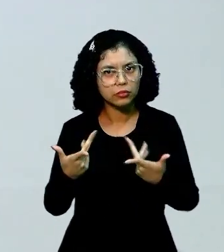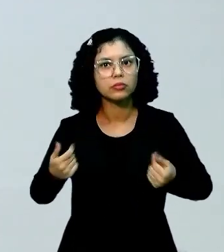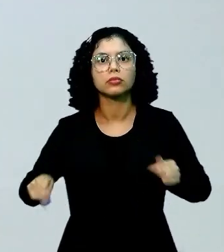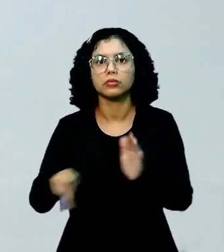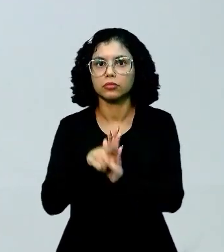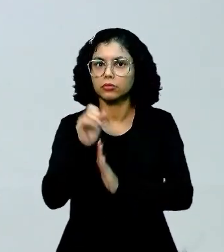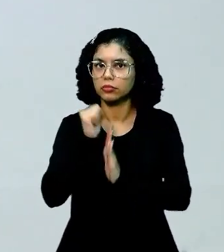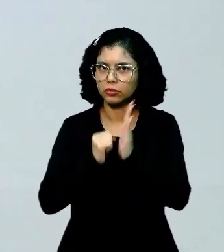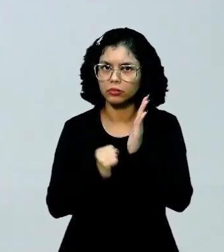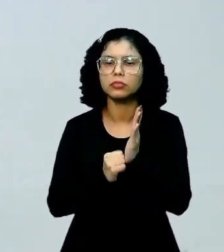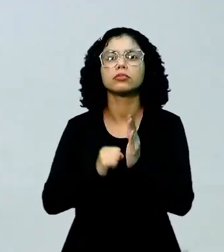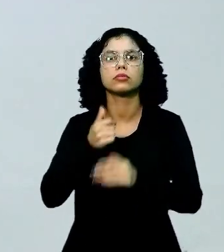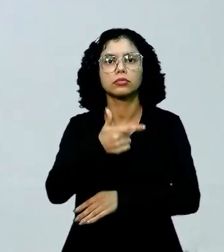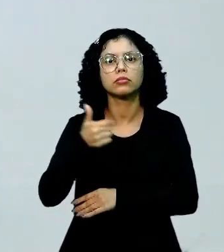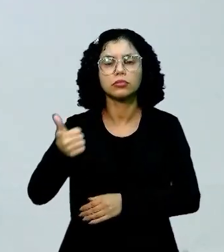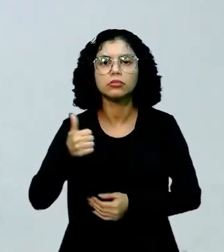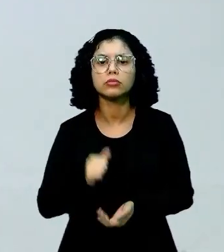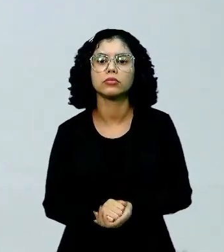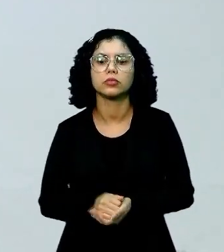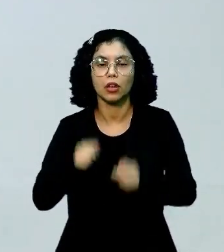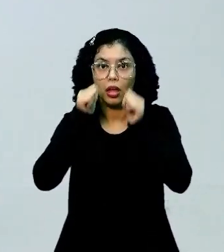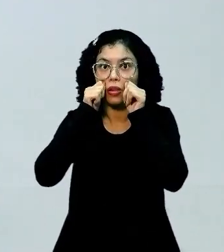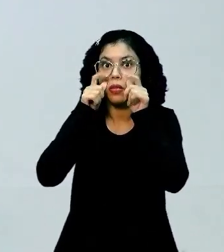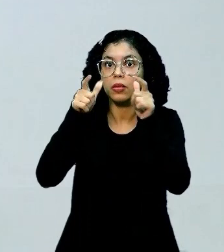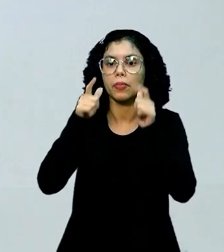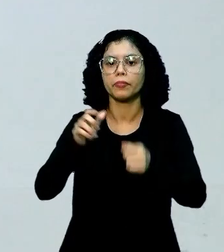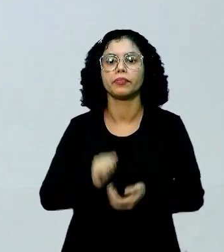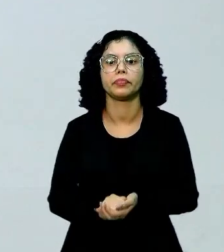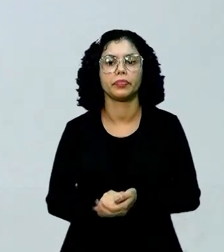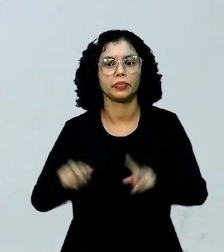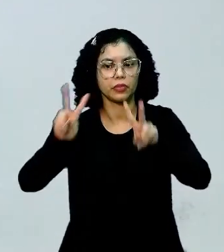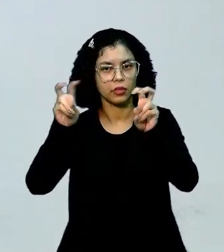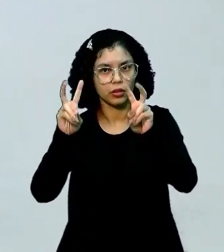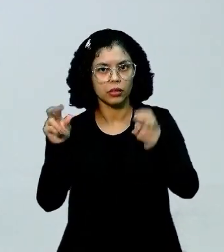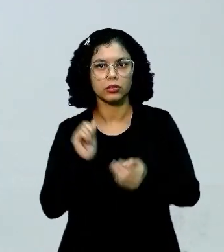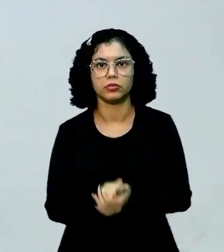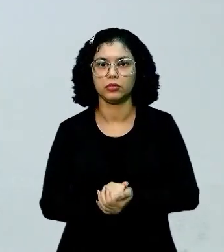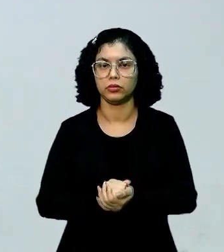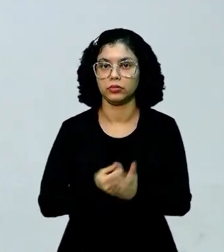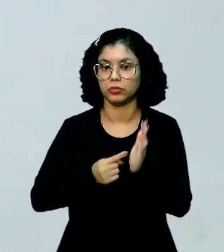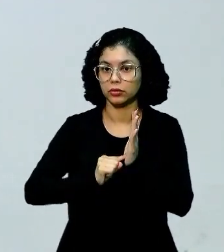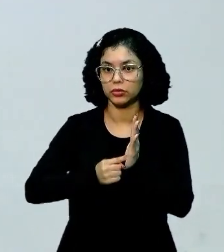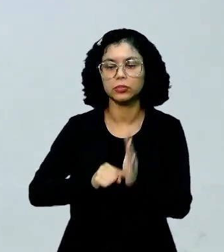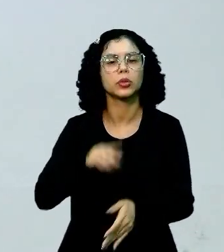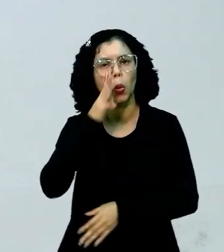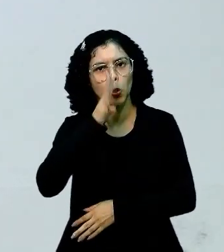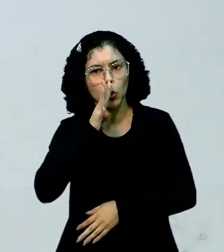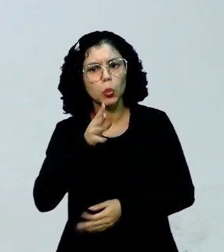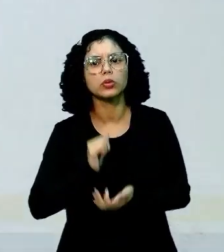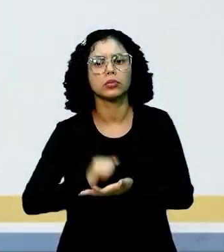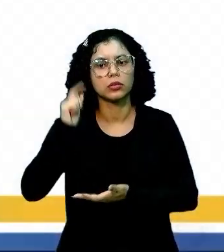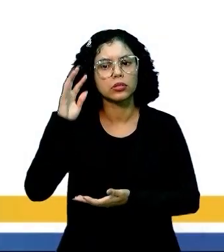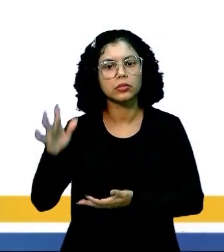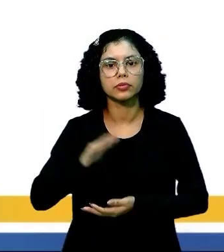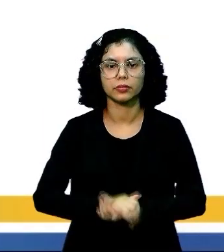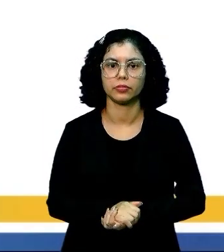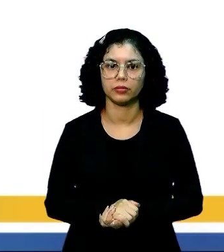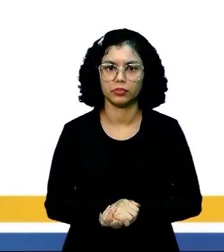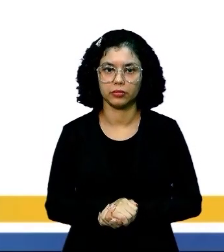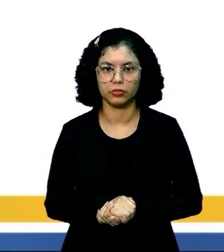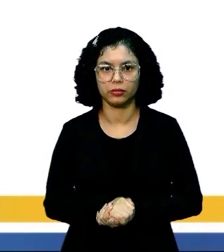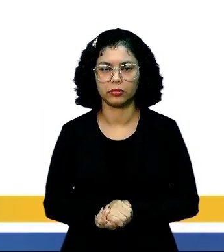século XXI, né, se você está antenado, está por dentro dos assuntos, o seu ponto crítico, reflexivo, tá?